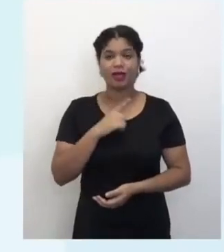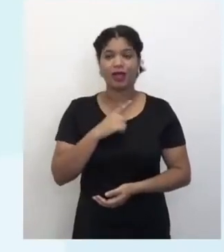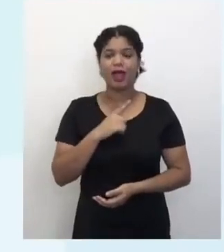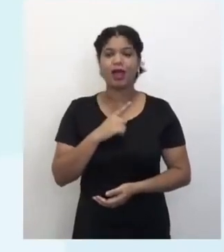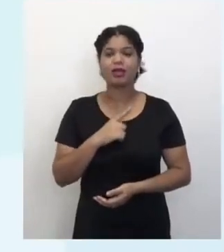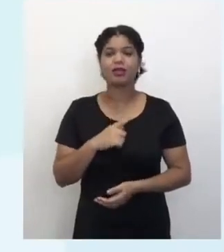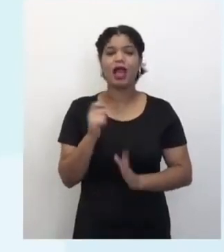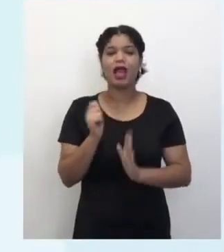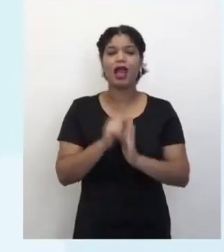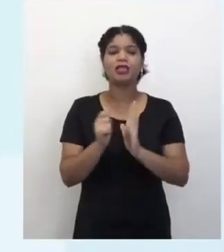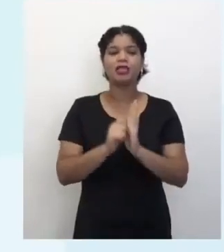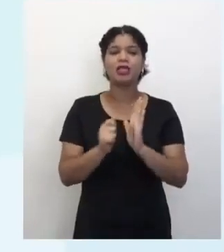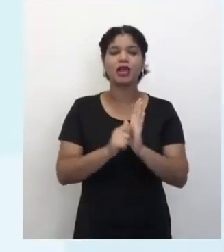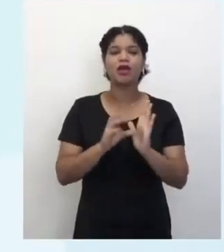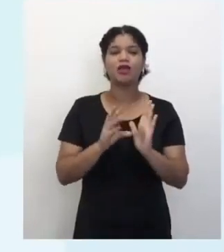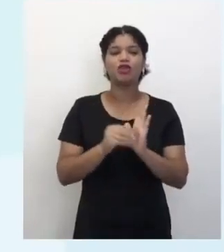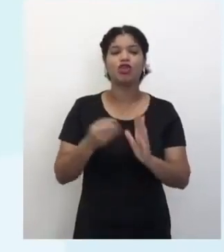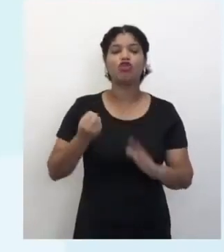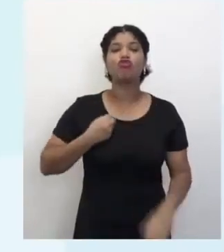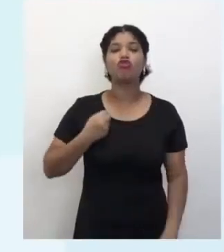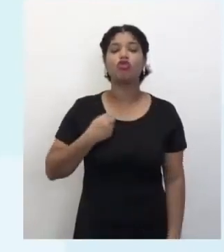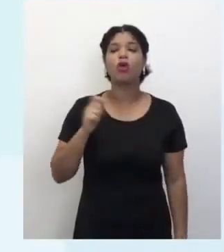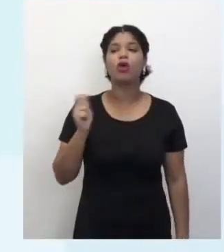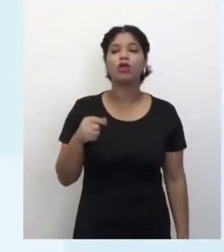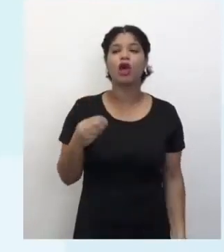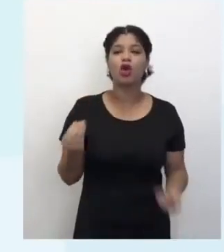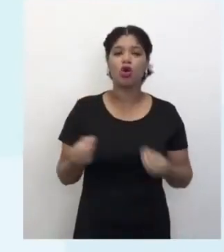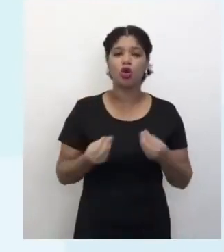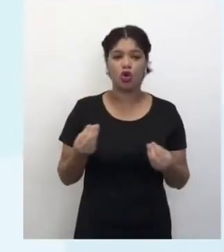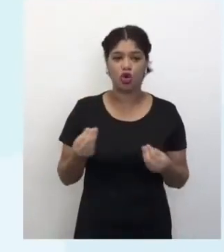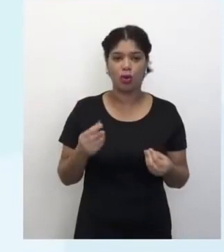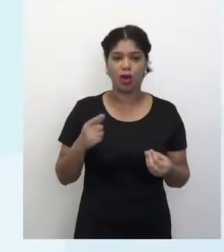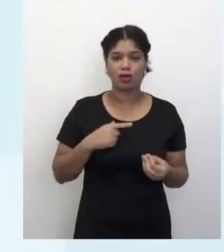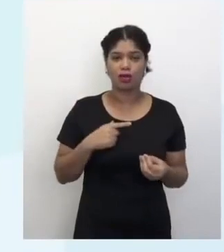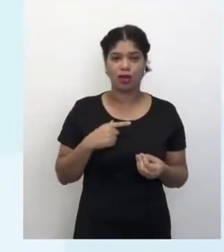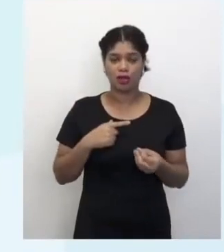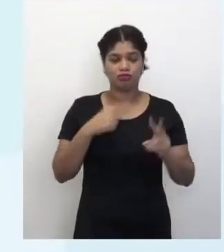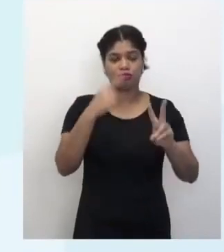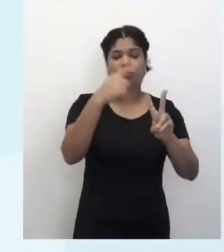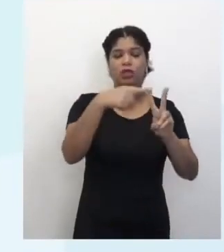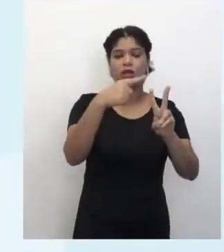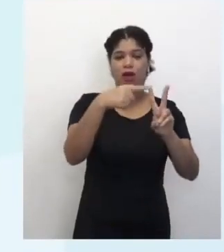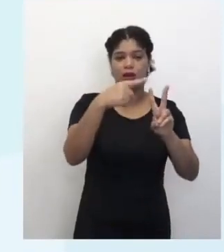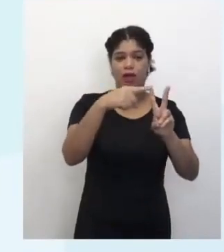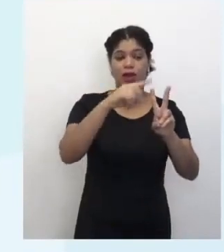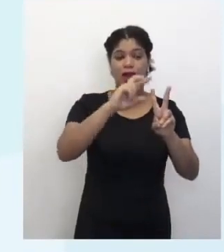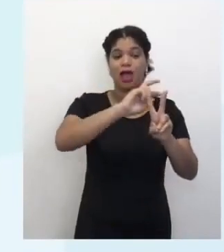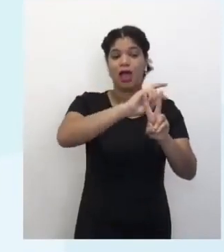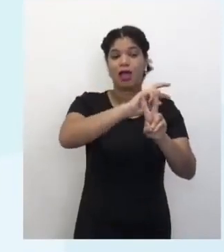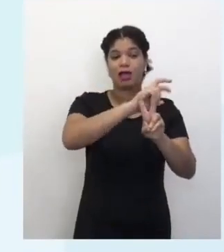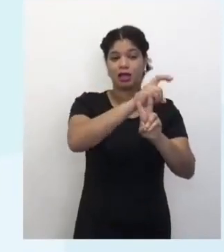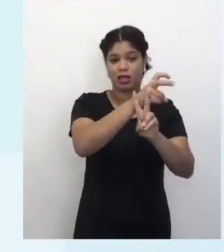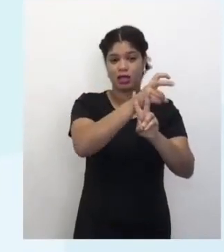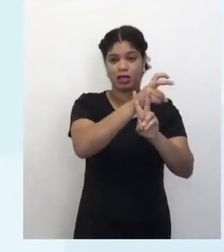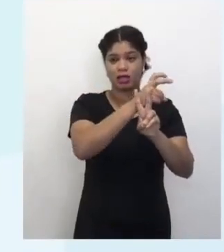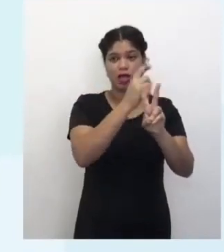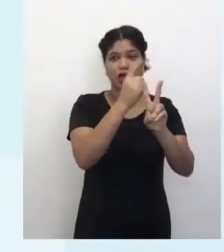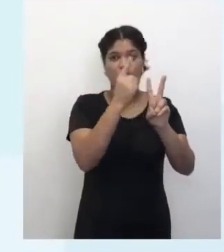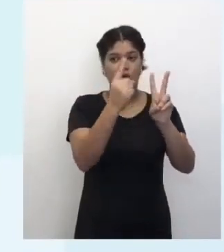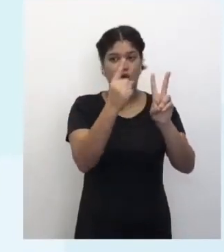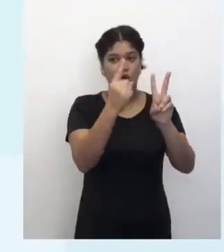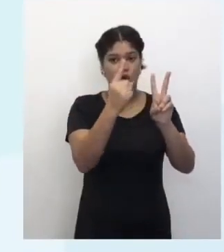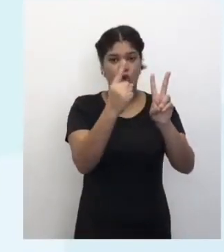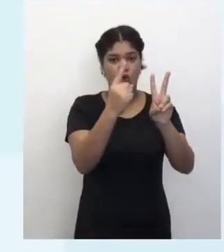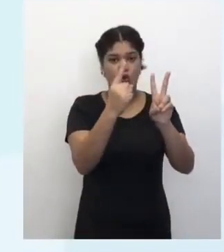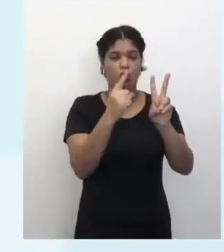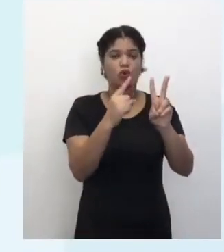escrever estes números aqui dentro como alguma coisa elevada à quinta, né? Porque, olha, a minha raiz, ela é quinta. E